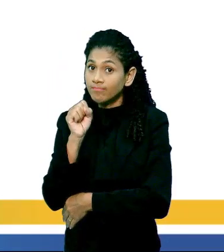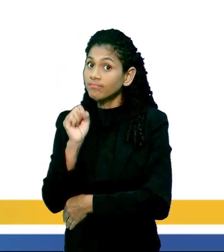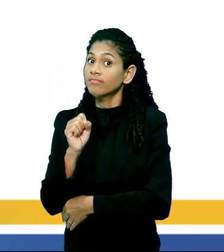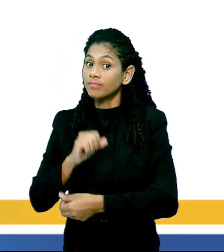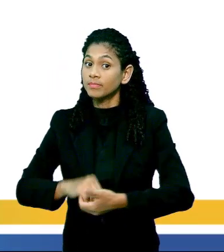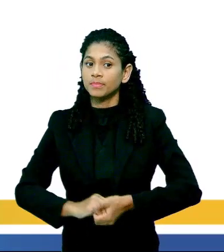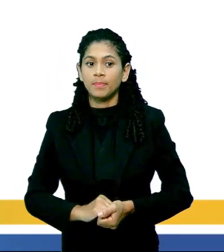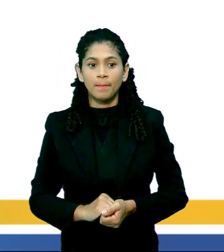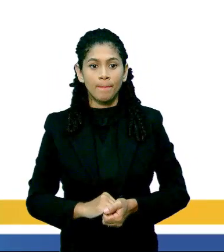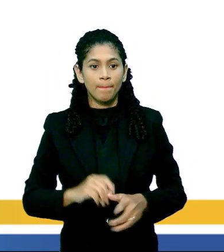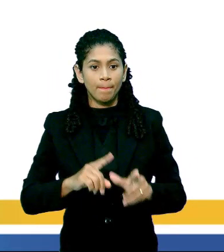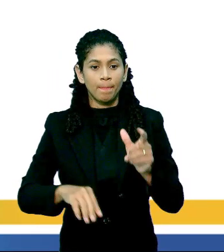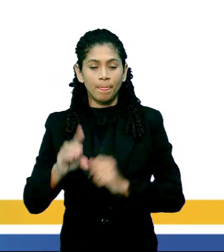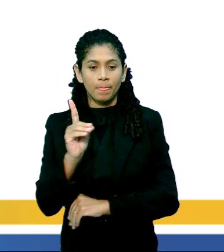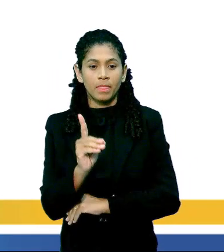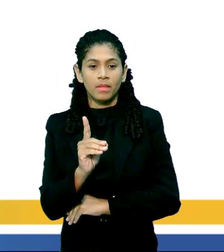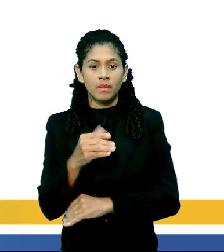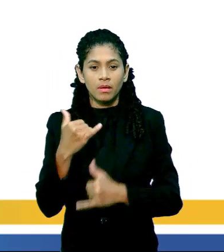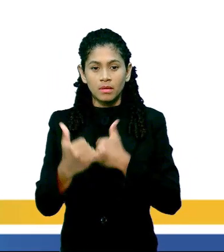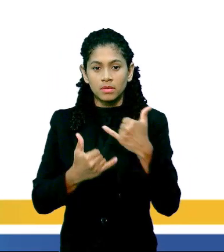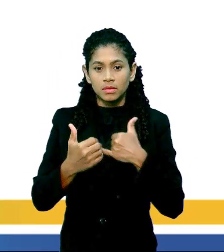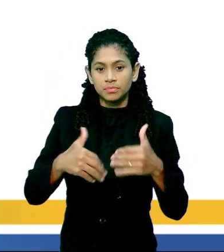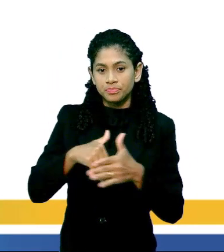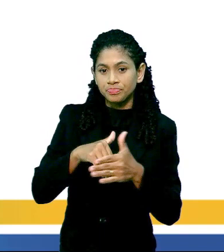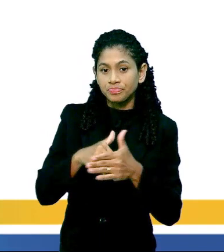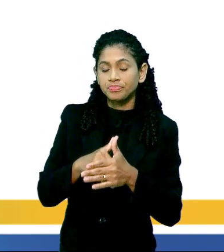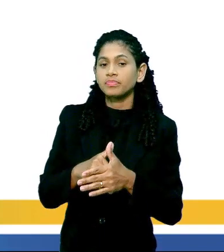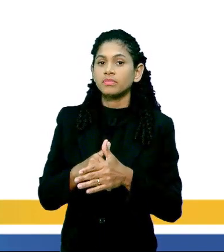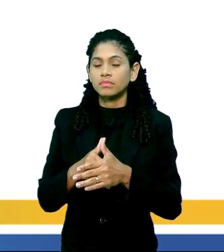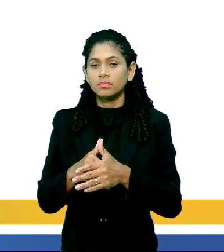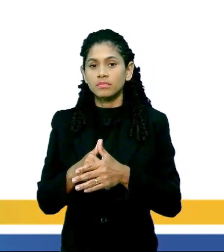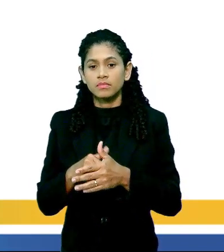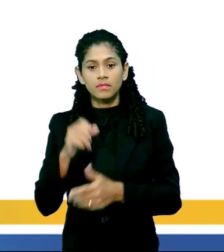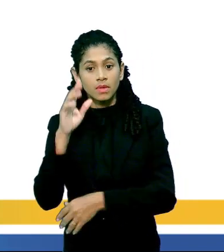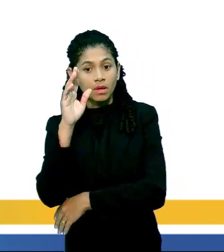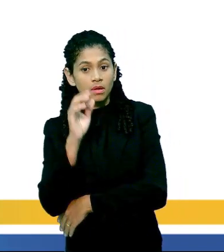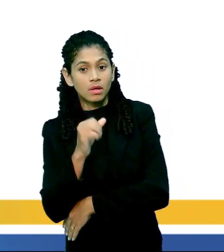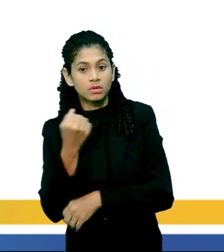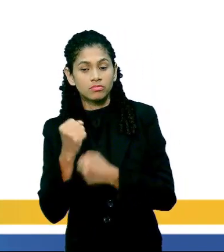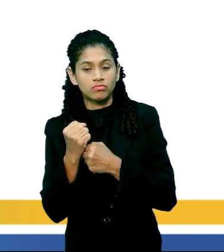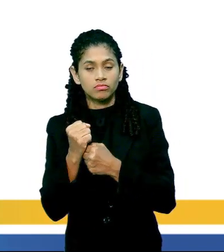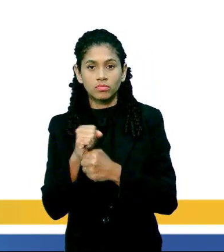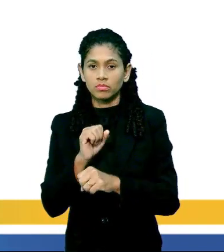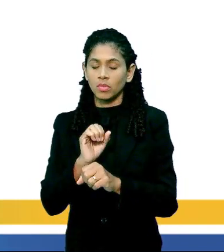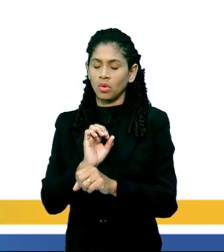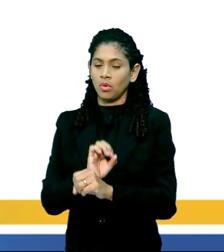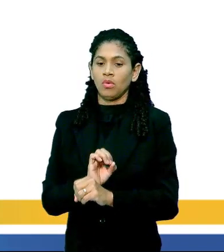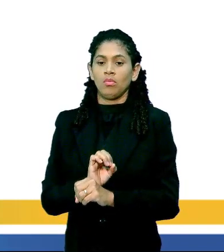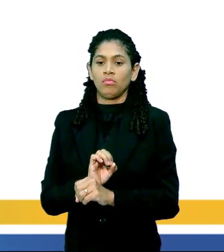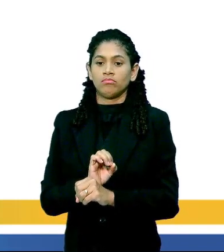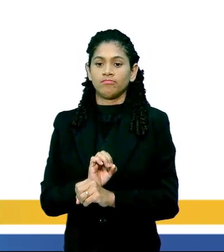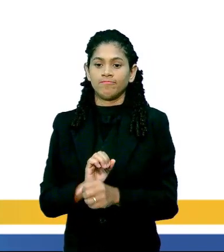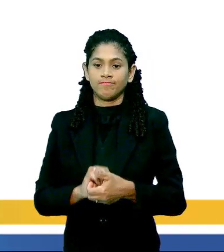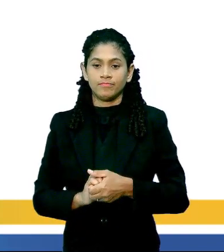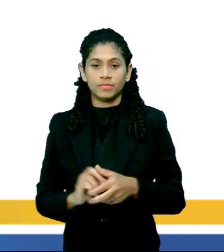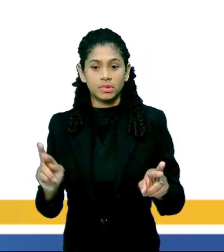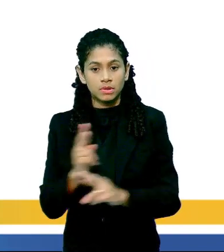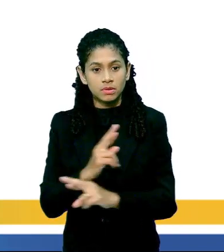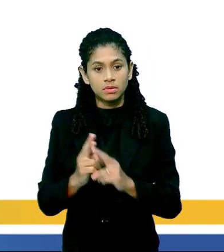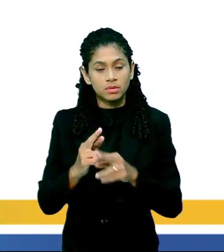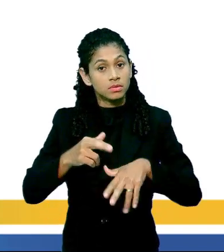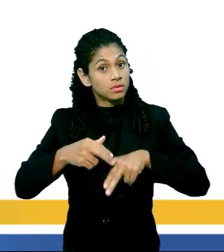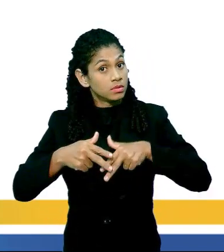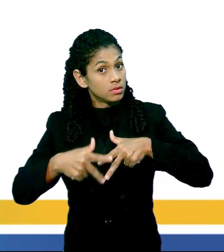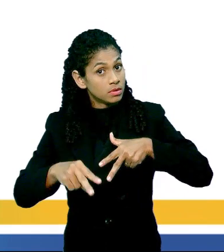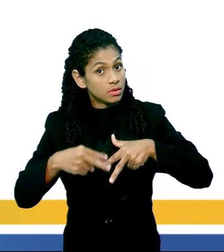Alternativa D, rapidamente. As brincadeiras e jogos infantis são atividades neutras em relação ao gênero, mas é importante que os pais incentivem